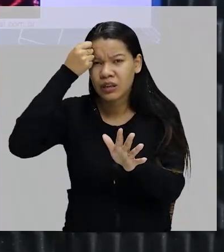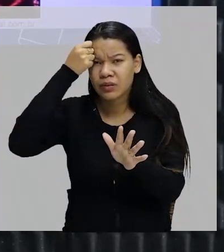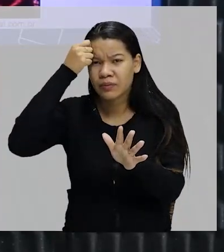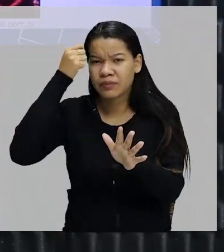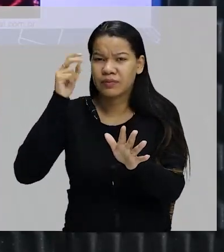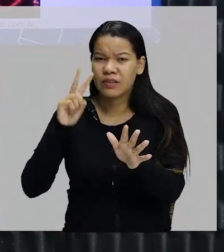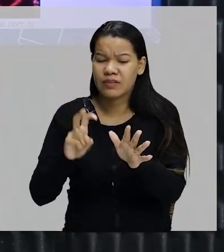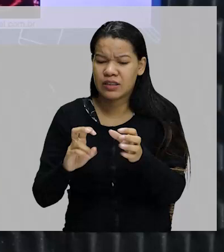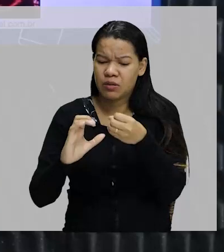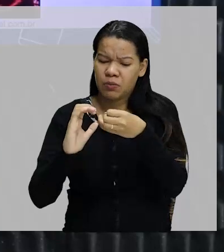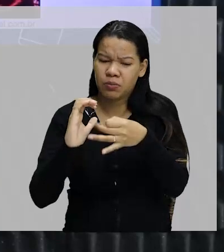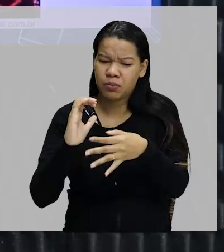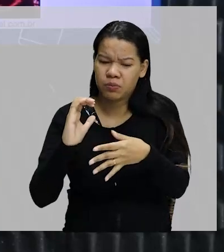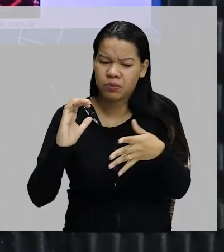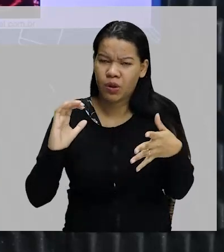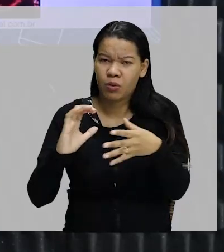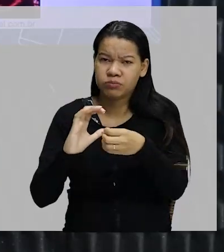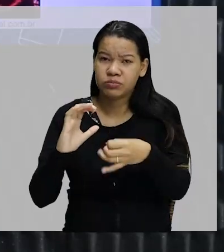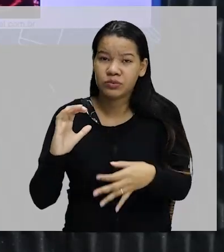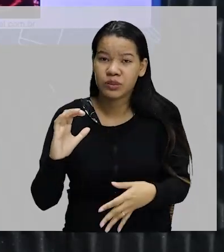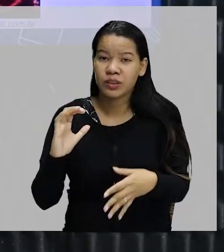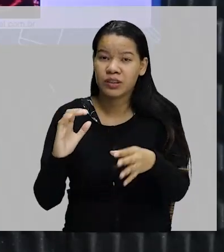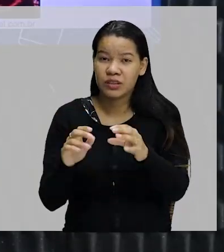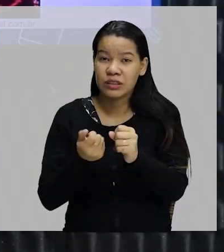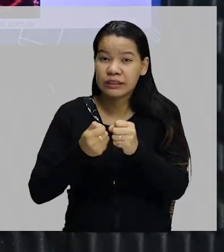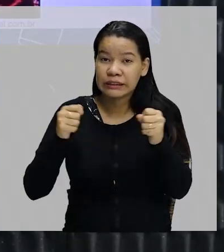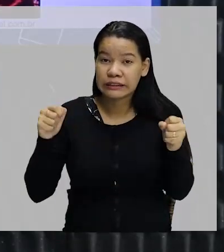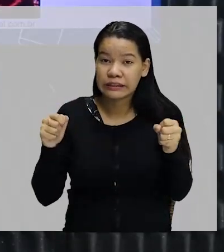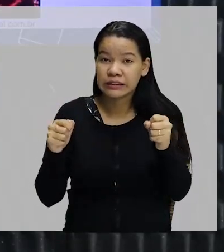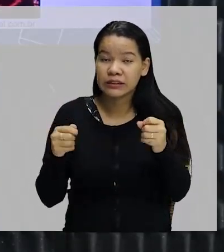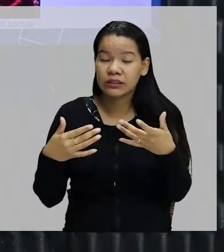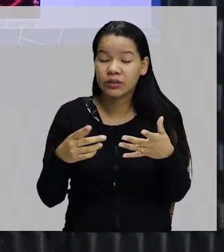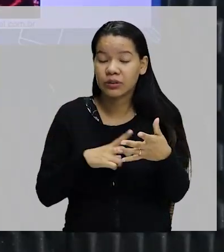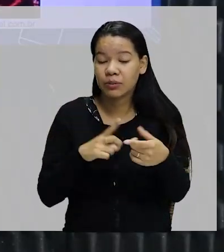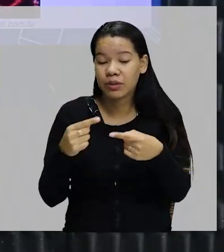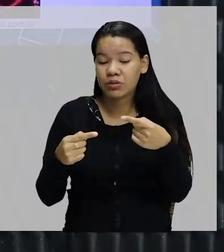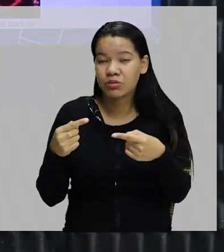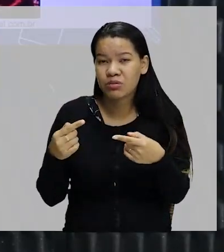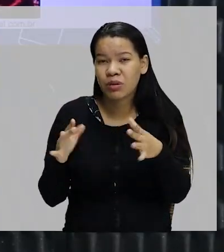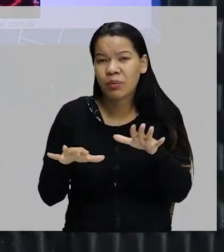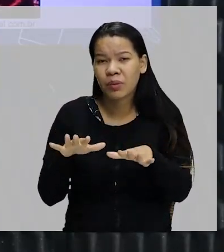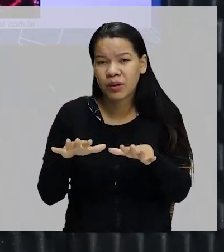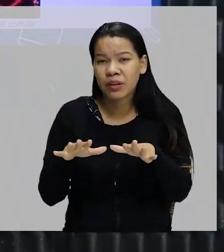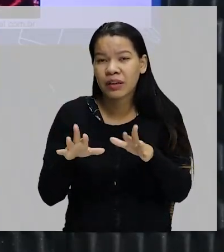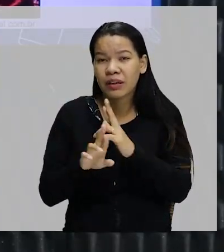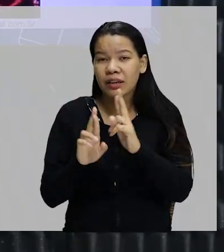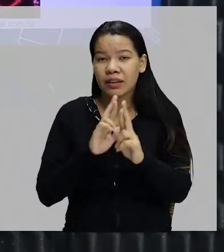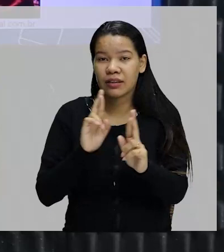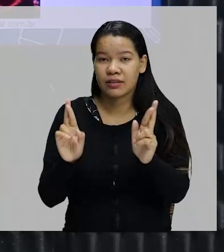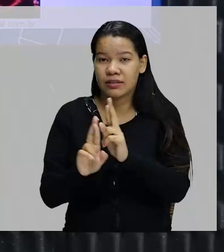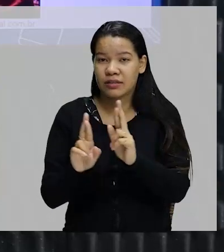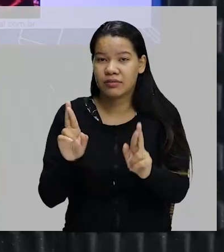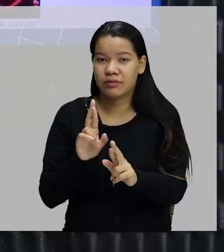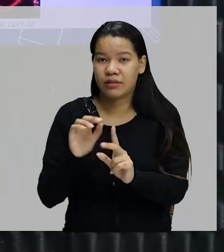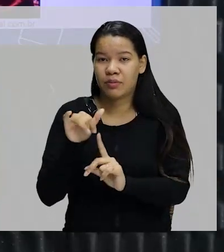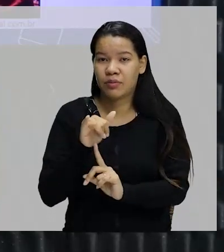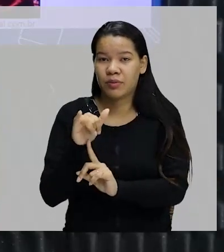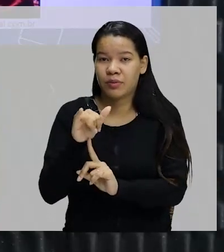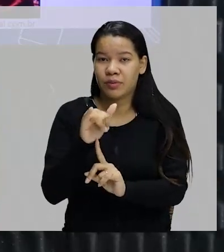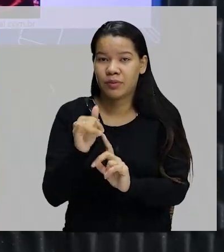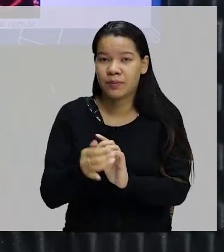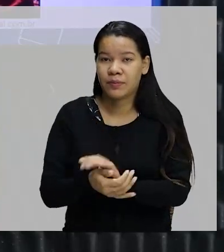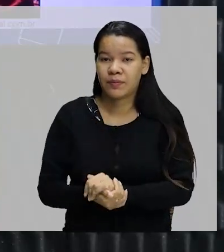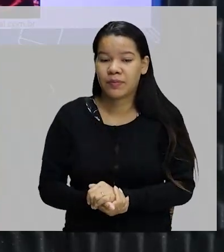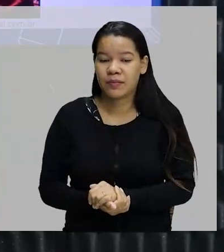muito caricata. Então hoje existe aí uma certa discussãozinha em relação ao Bumba Meu Boi, a essa forma caricata que tem